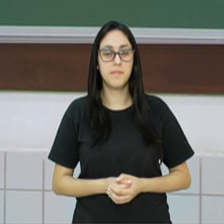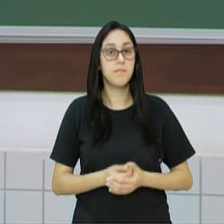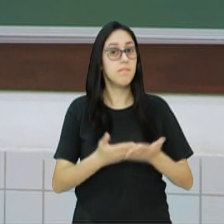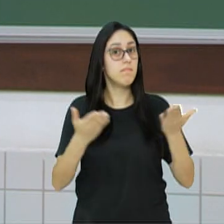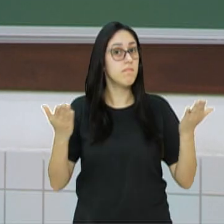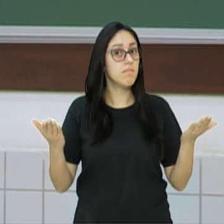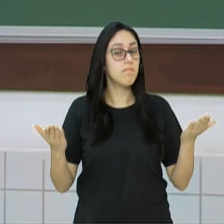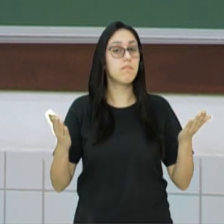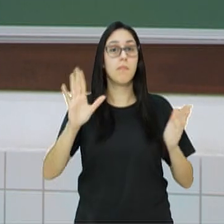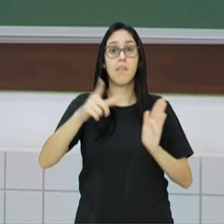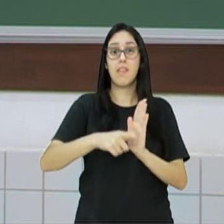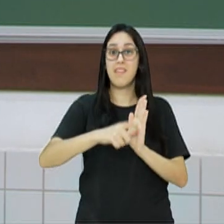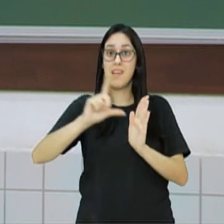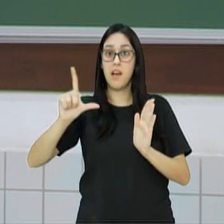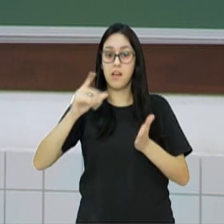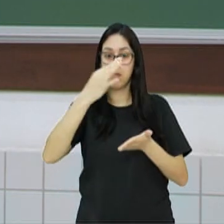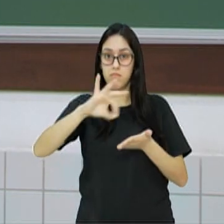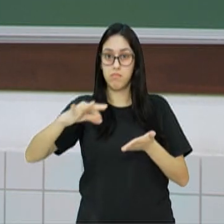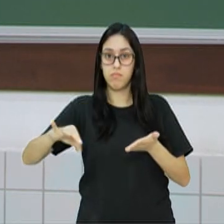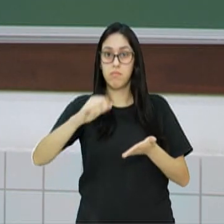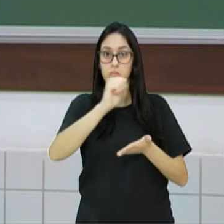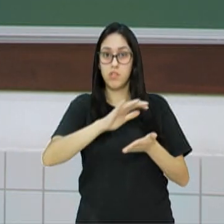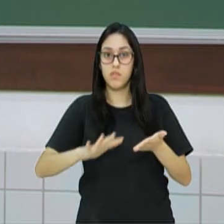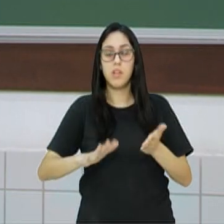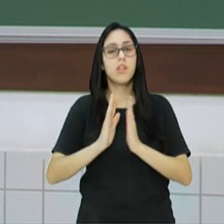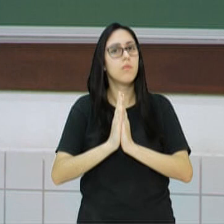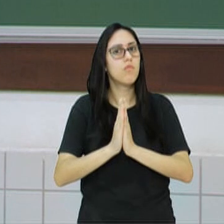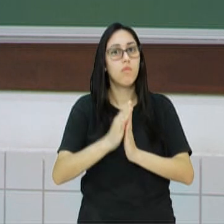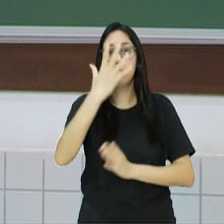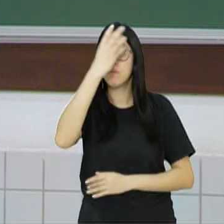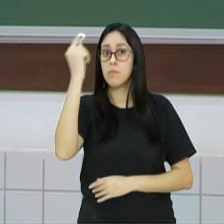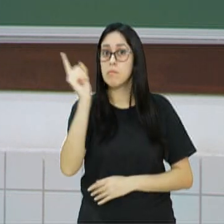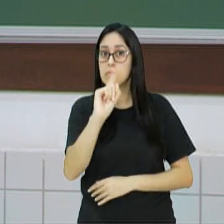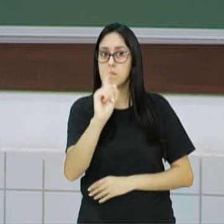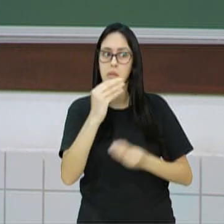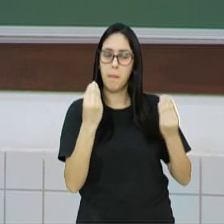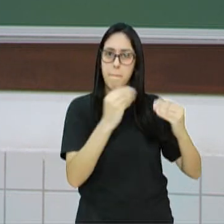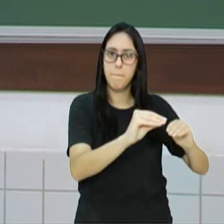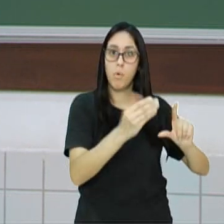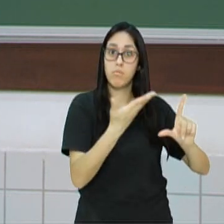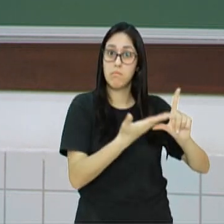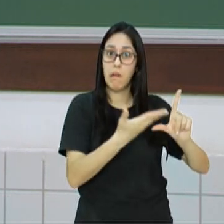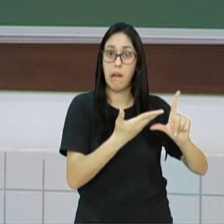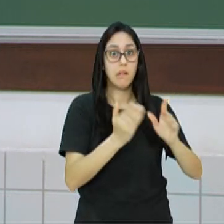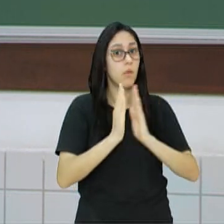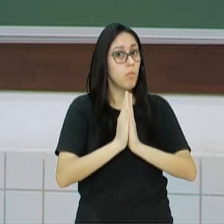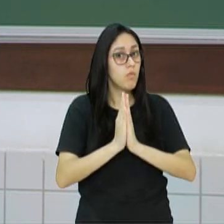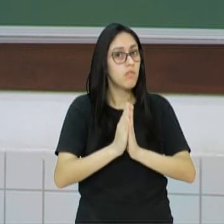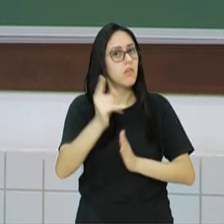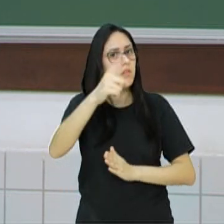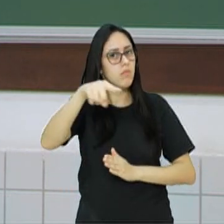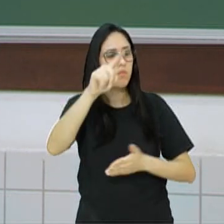Pessoal, antes da correção da nossa atividade, não se esqueçam de registrar a presença no Classroom. Cliquem na atividade número